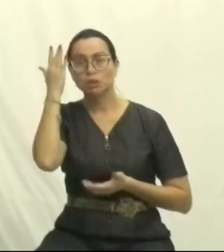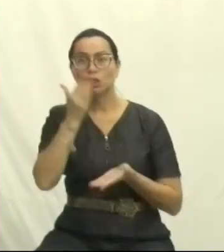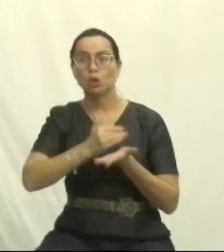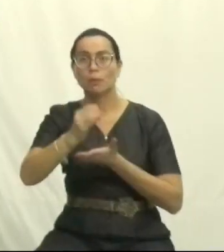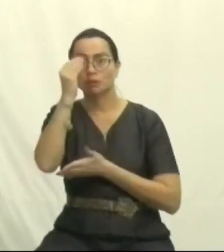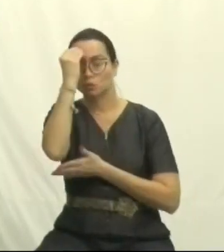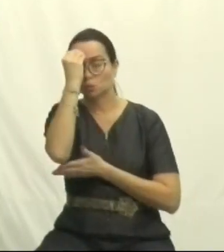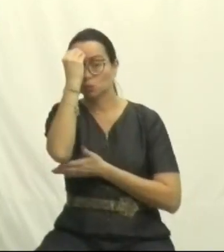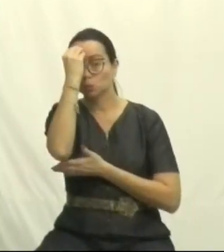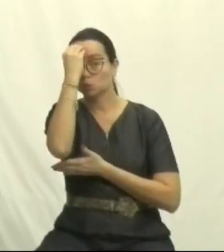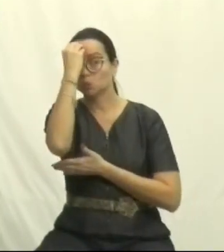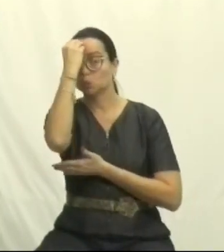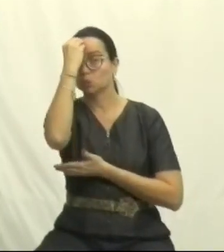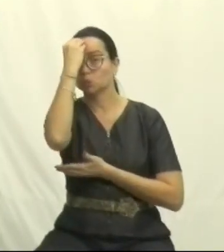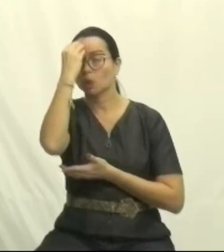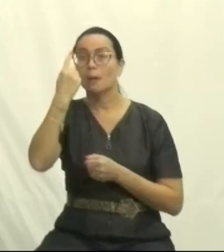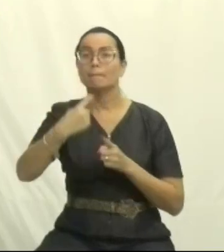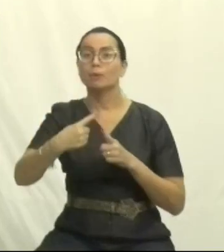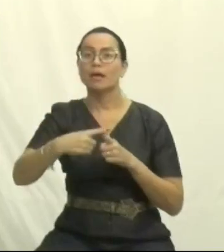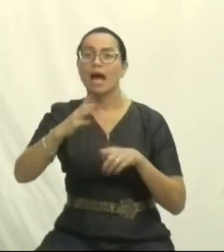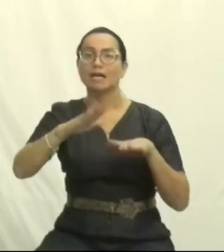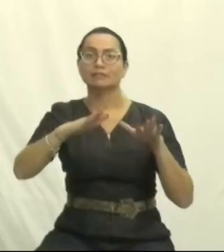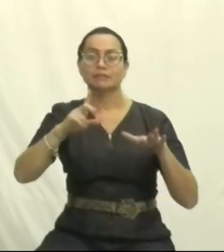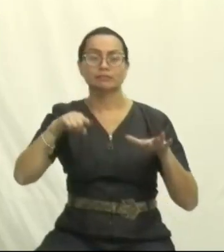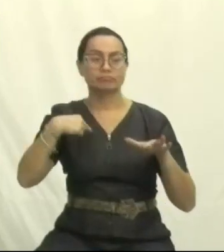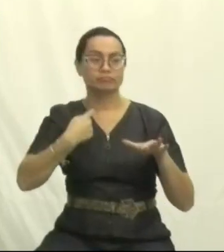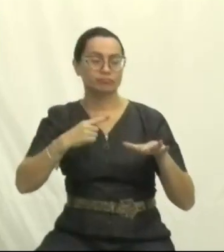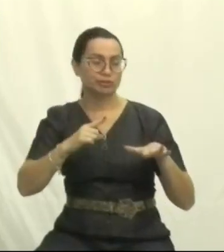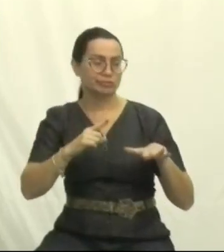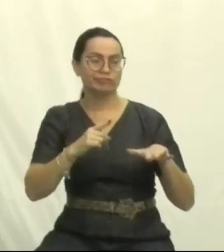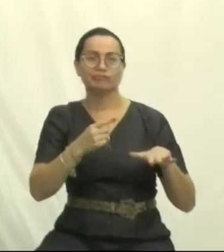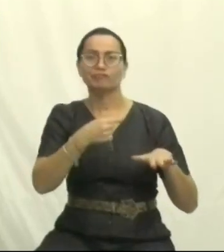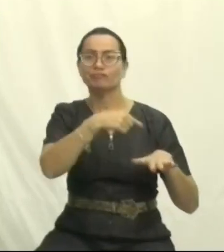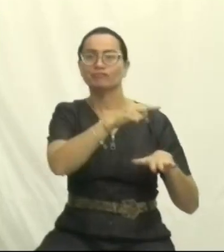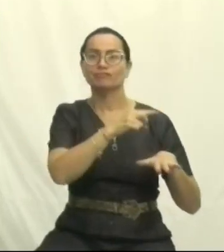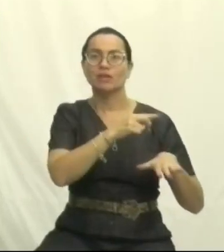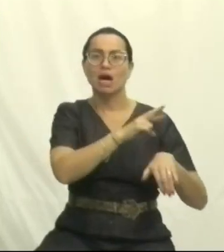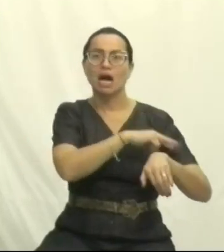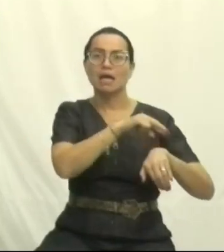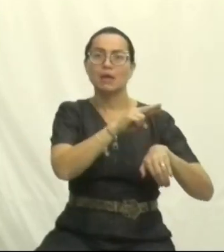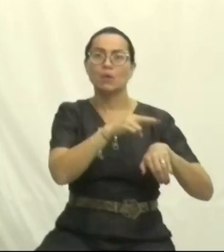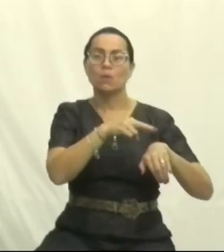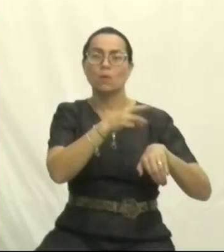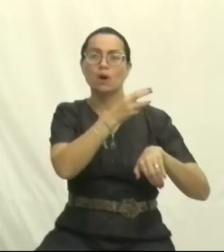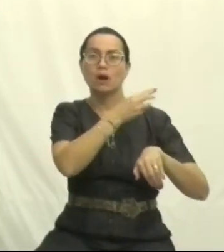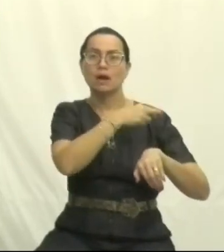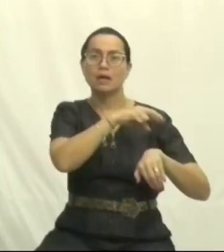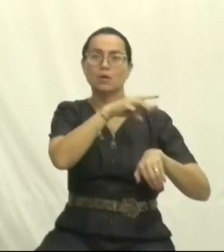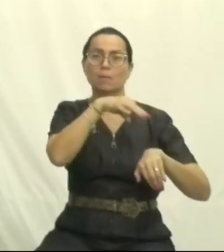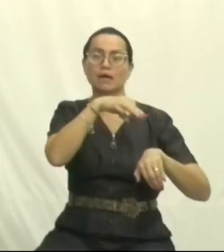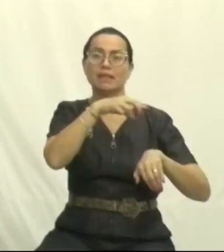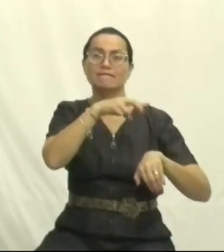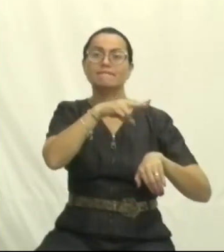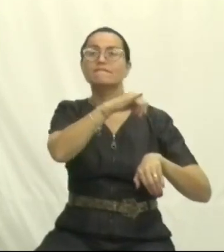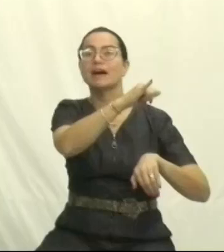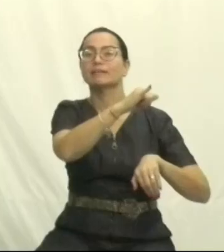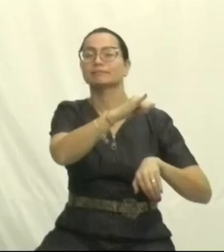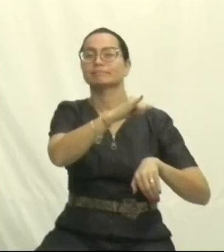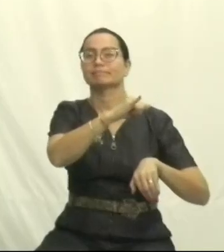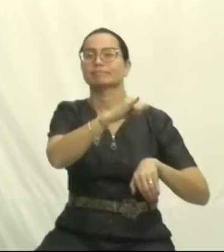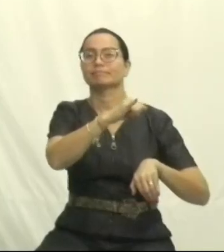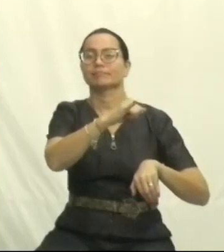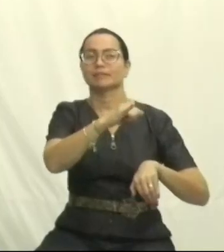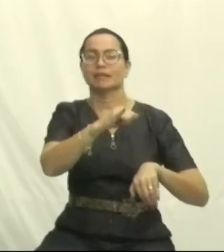caso de emergência, né. Então, às vezes nós estamos atendendo uma ocorrência lá no Rio Maina. Nesse inteirinho já tem um bombeiro comunitário nosso, que muitas vezes